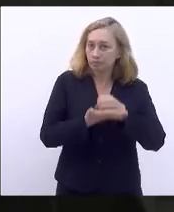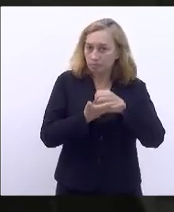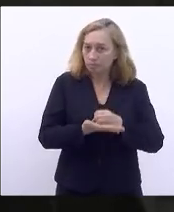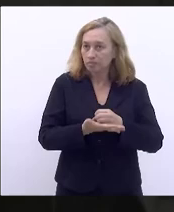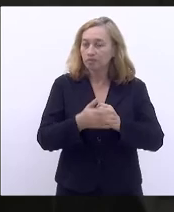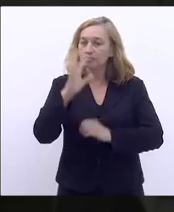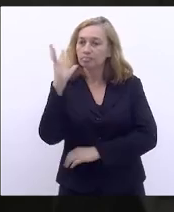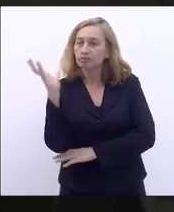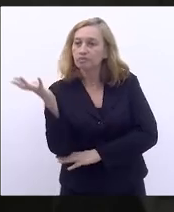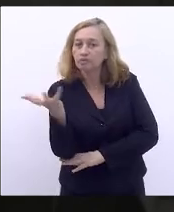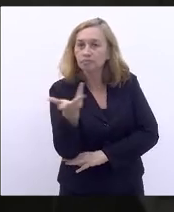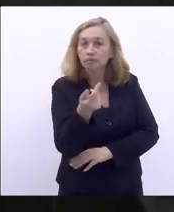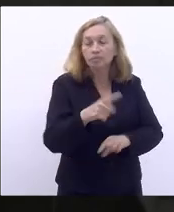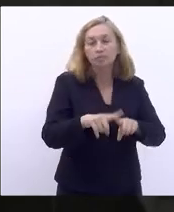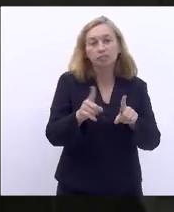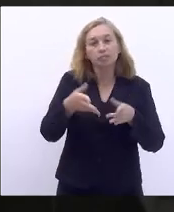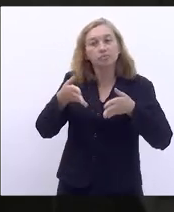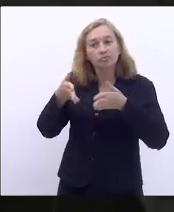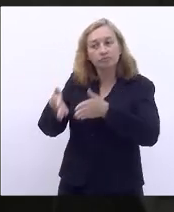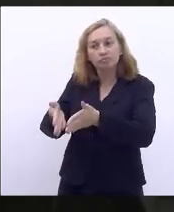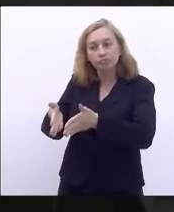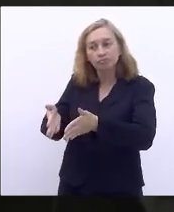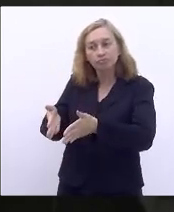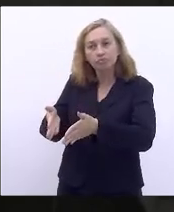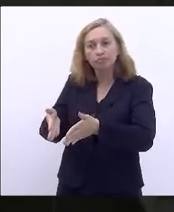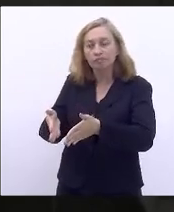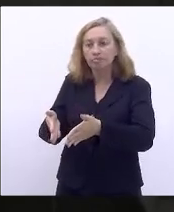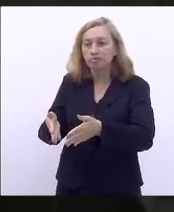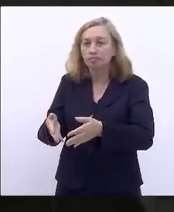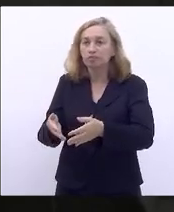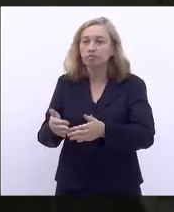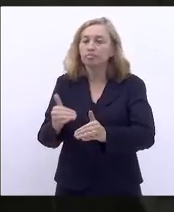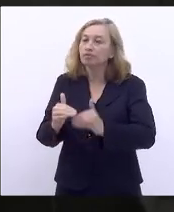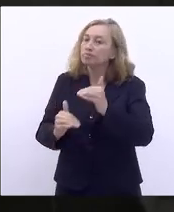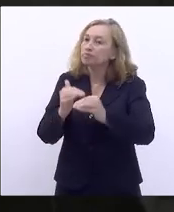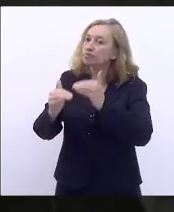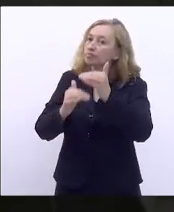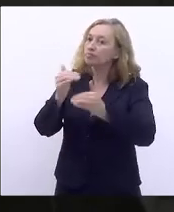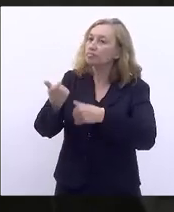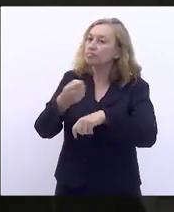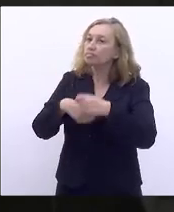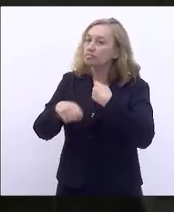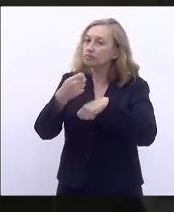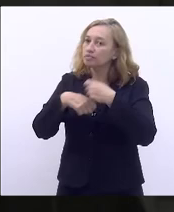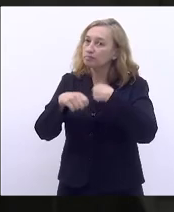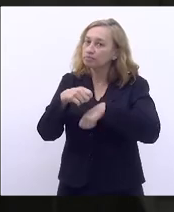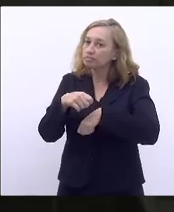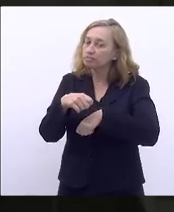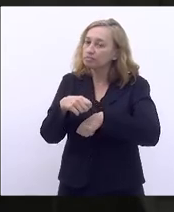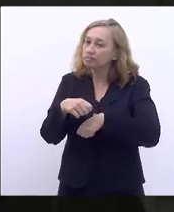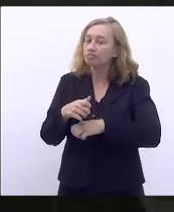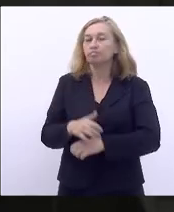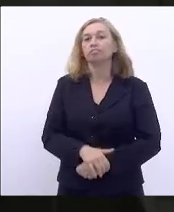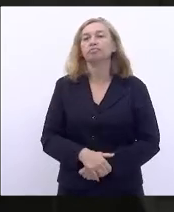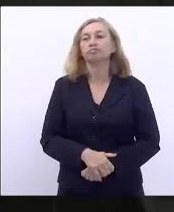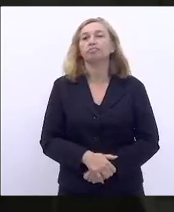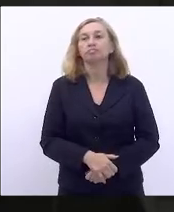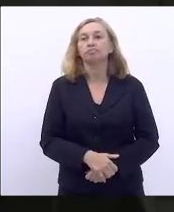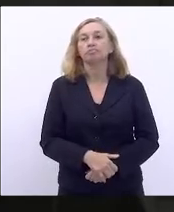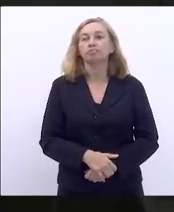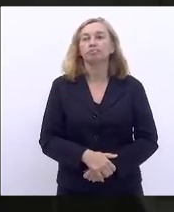meio ambiente, mas foca muito na questão do desenvolvimento da economia através